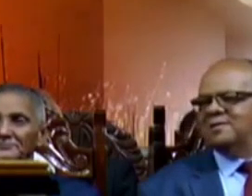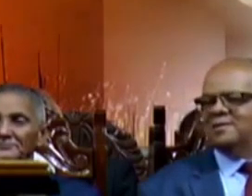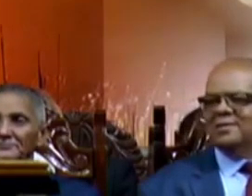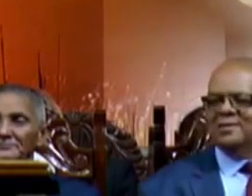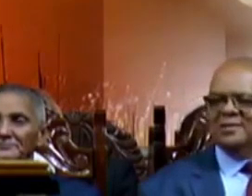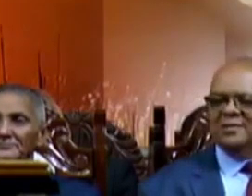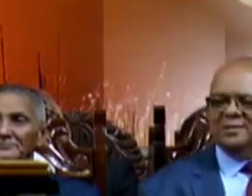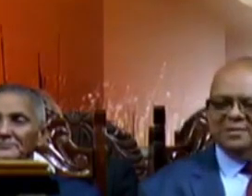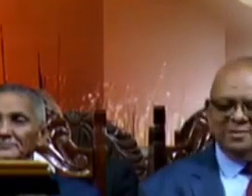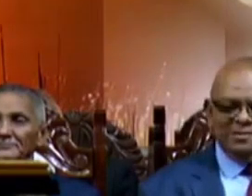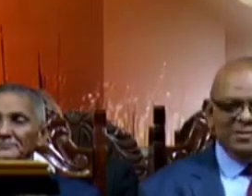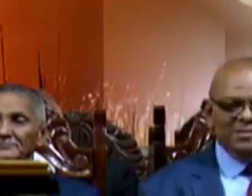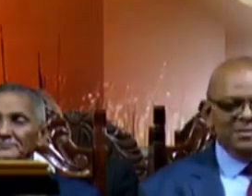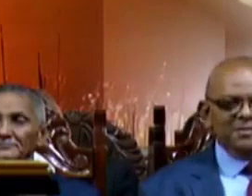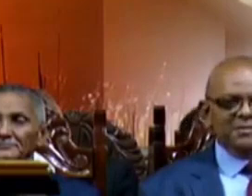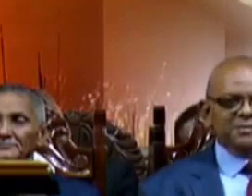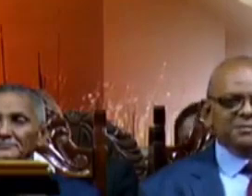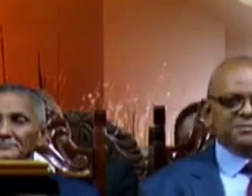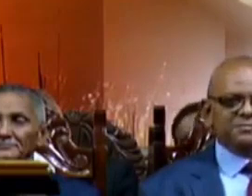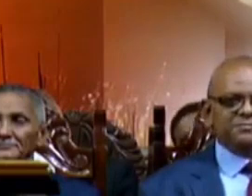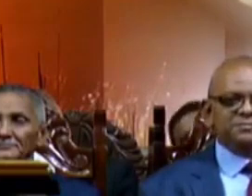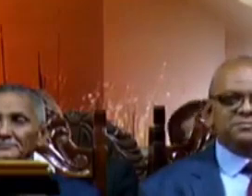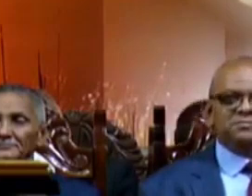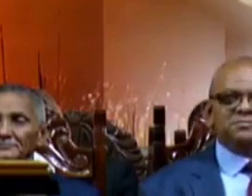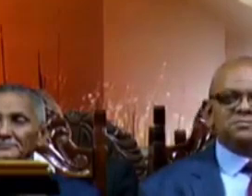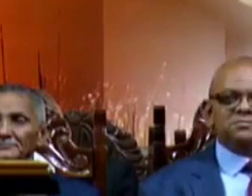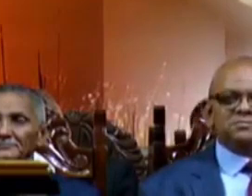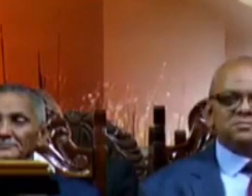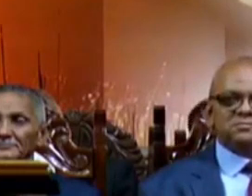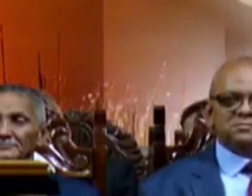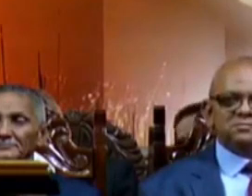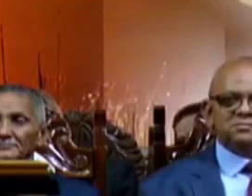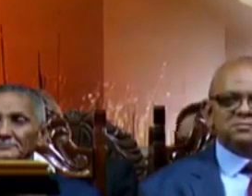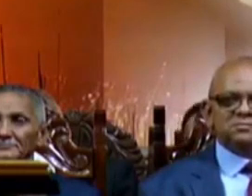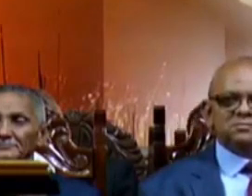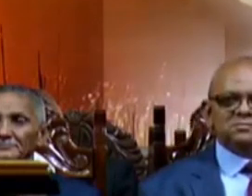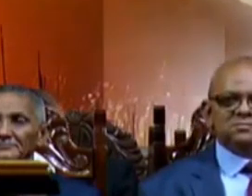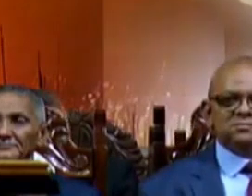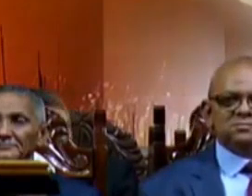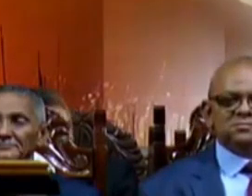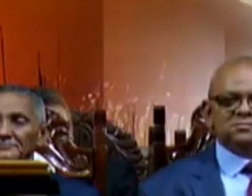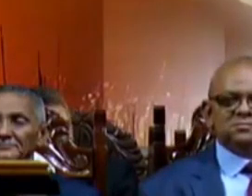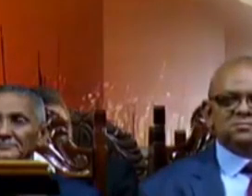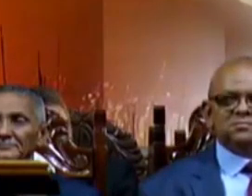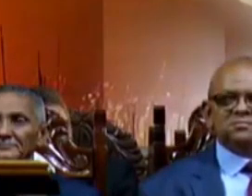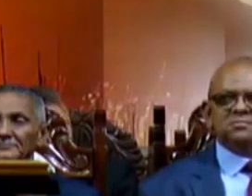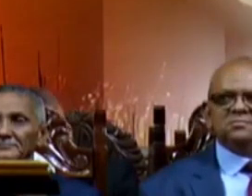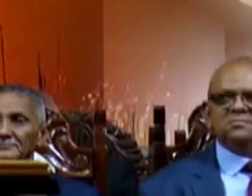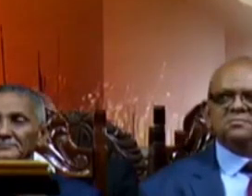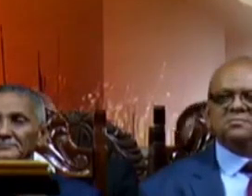Quem é que traz esse povo aqui numa quarta-feira à noite?